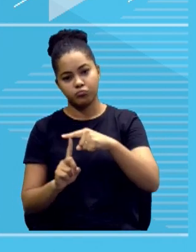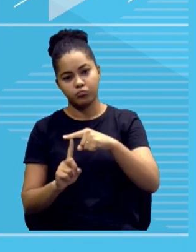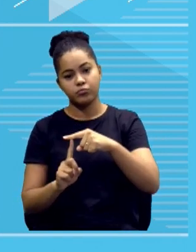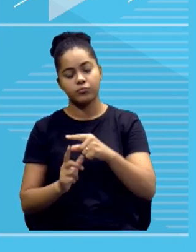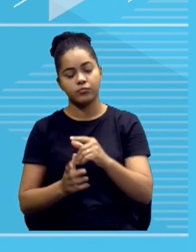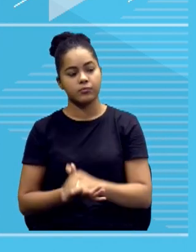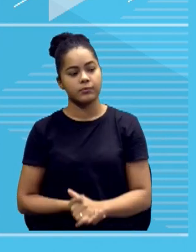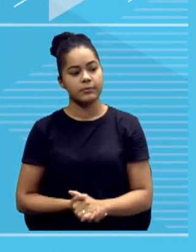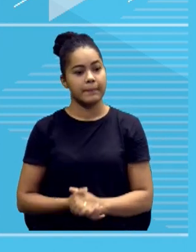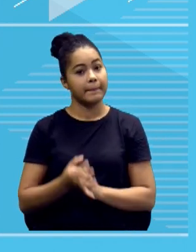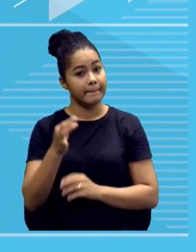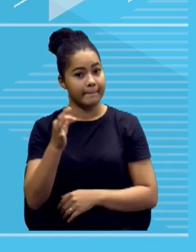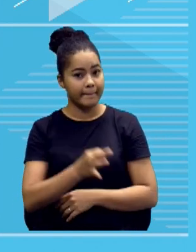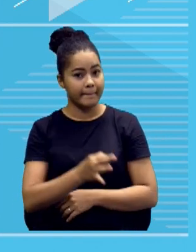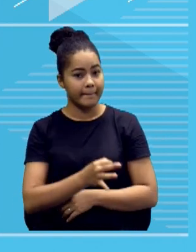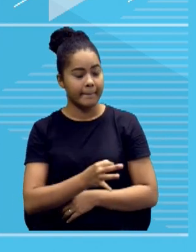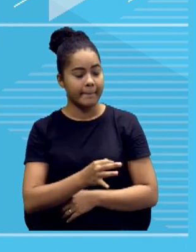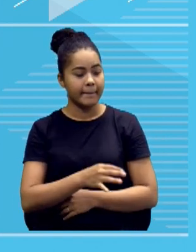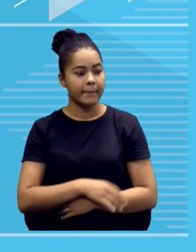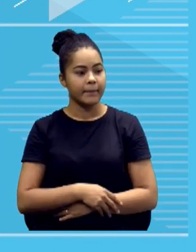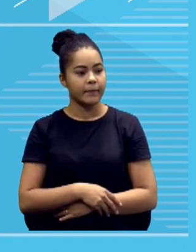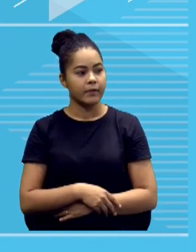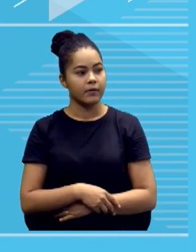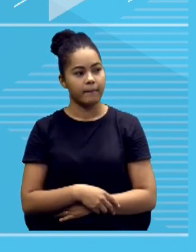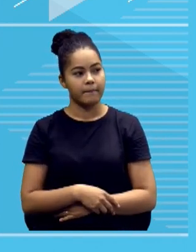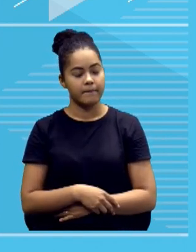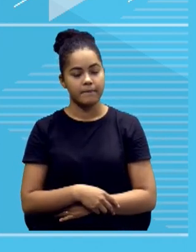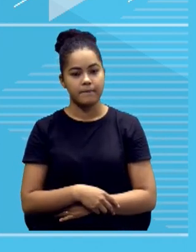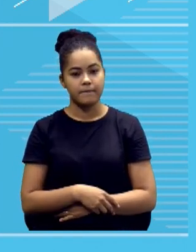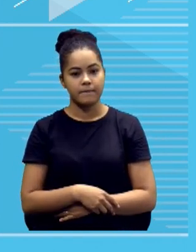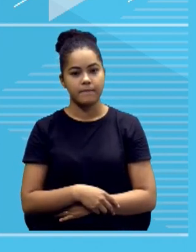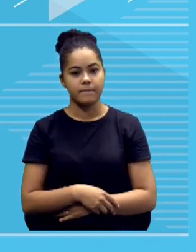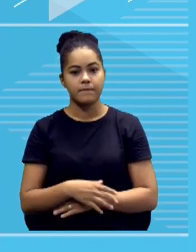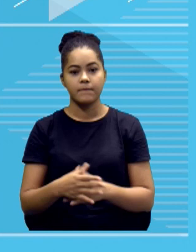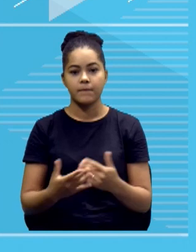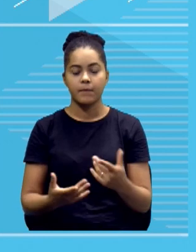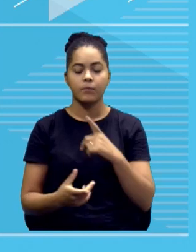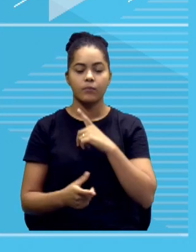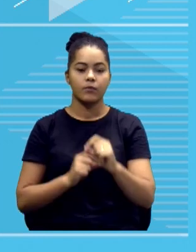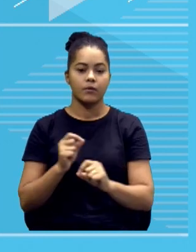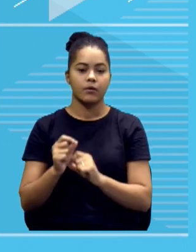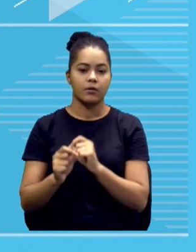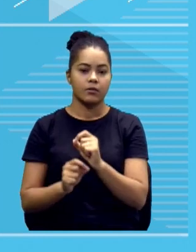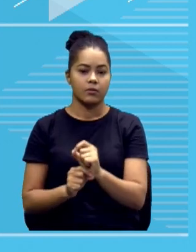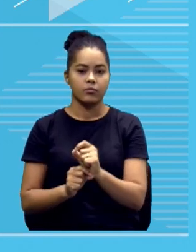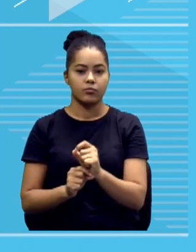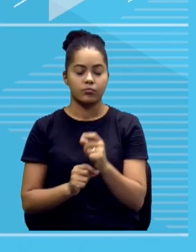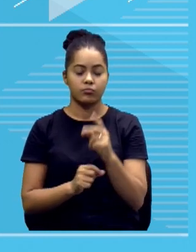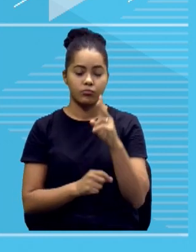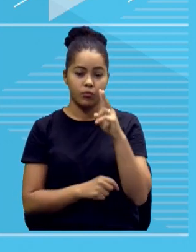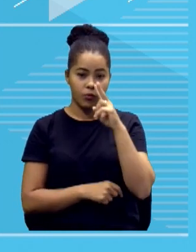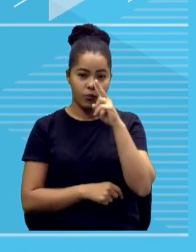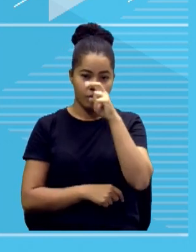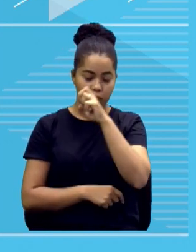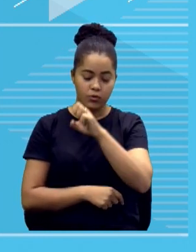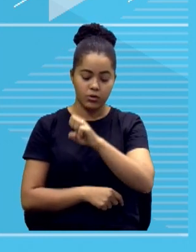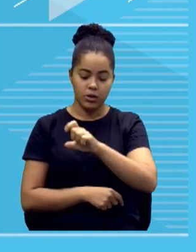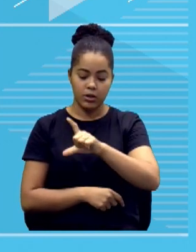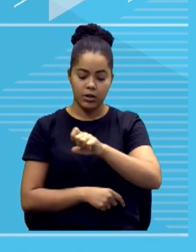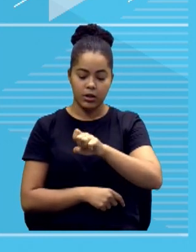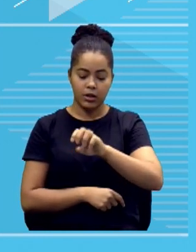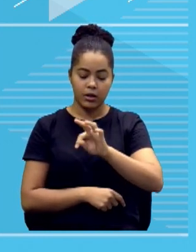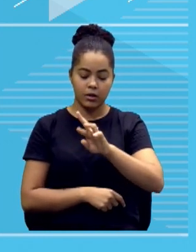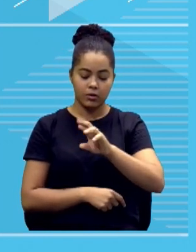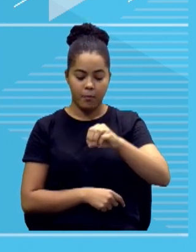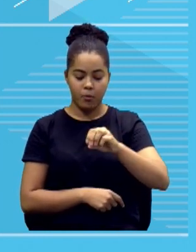ver. Tranquilo? Gerando uma força eletromotriz, que é a força que faz com que o circuito funcione, tá bom? Que